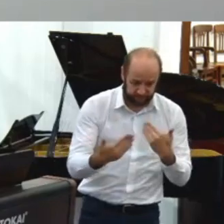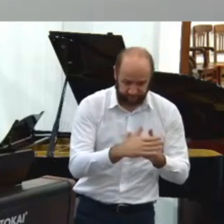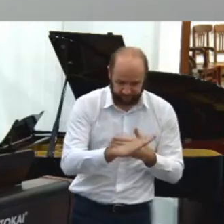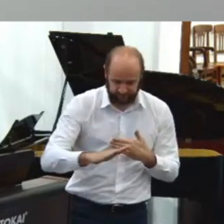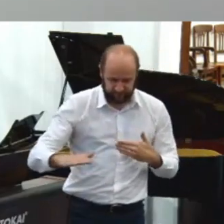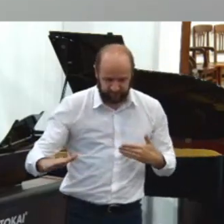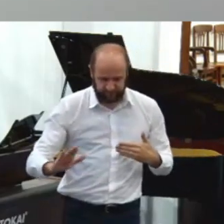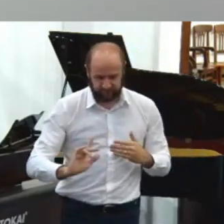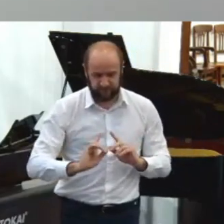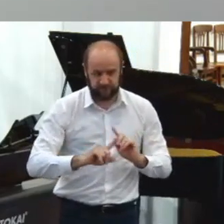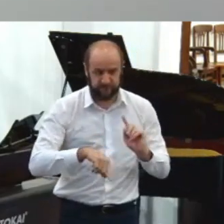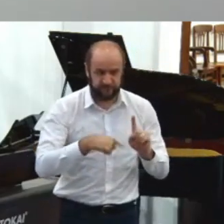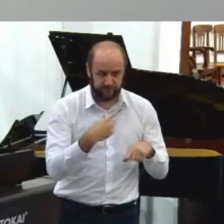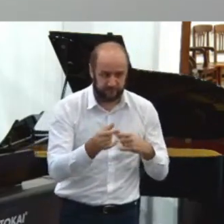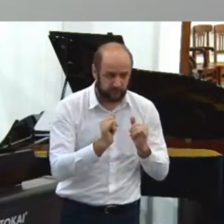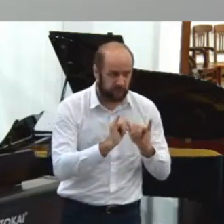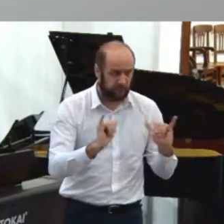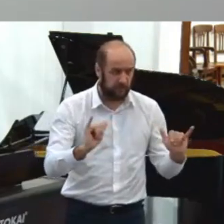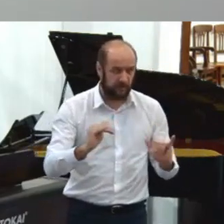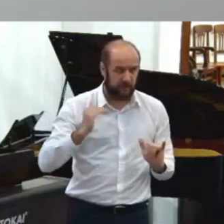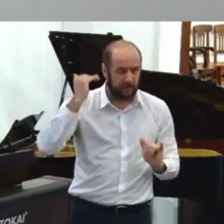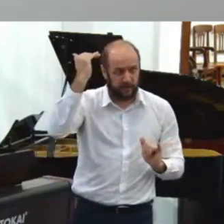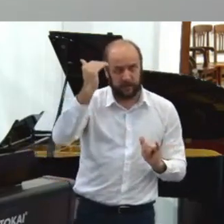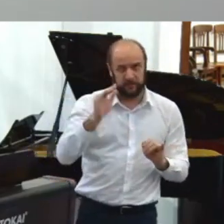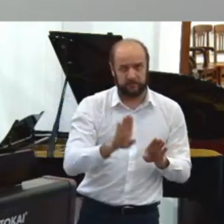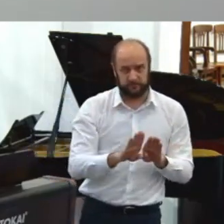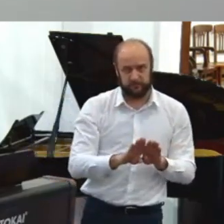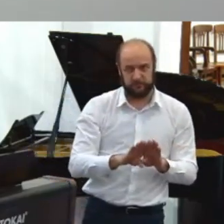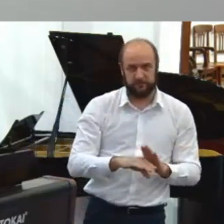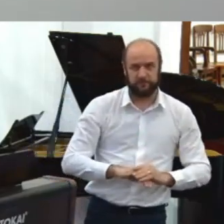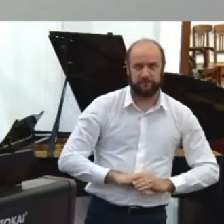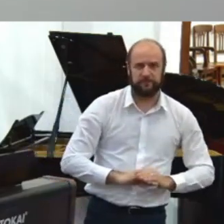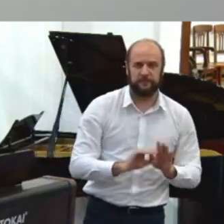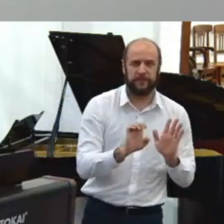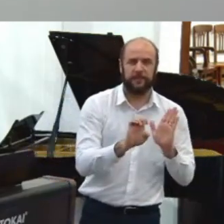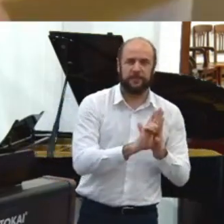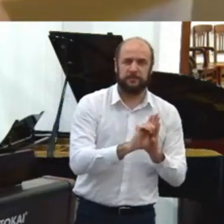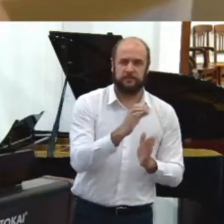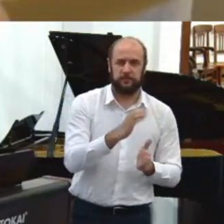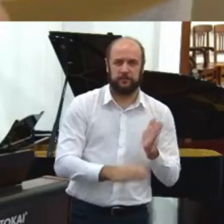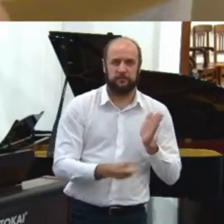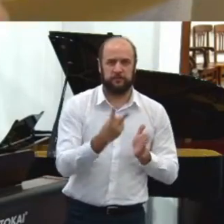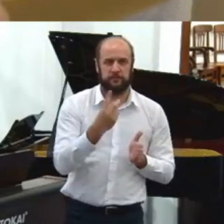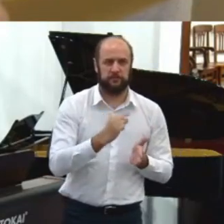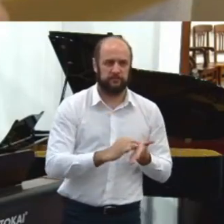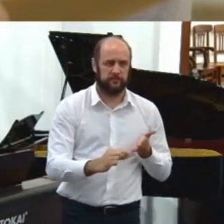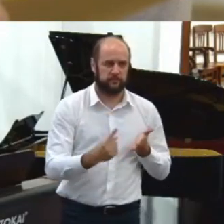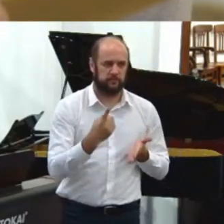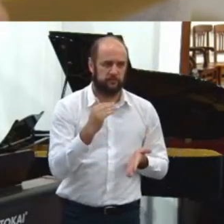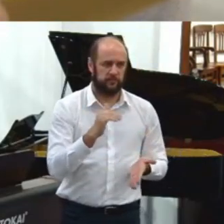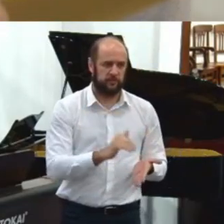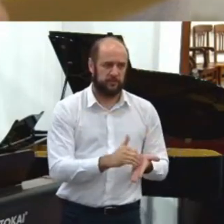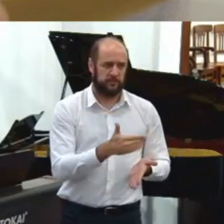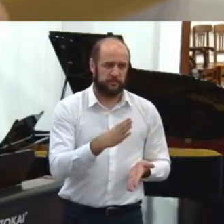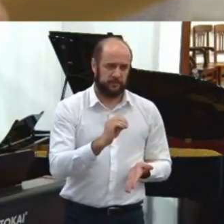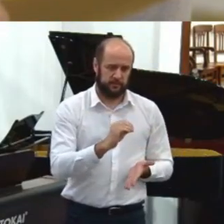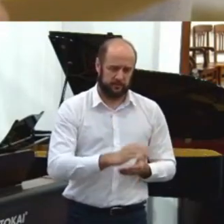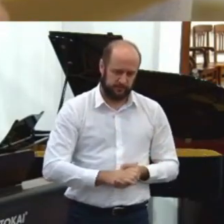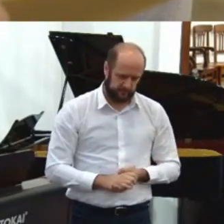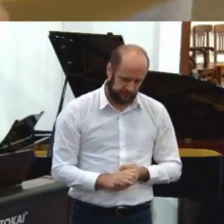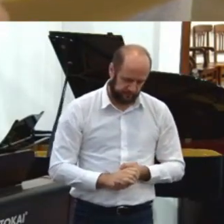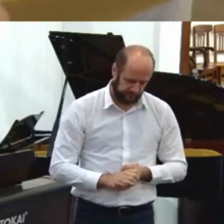então falar também com os adultos. Está escrito assim em Êxodo capítulo 2, versículos 1 a